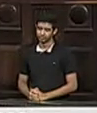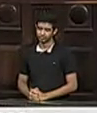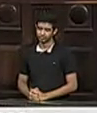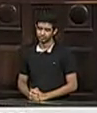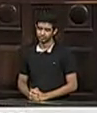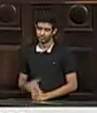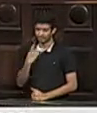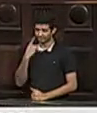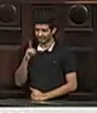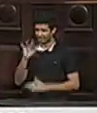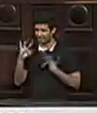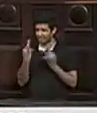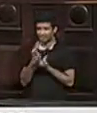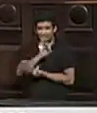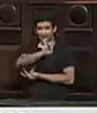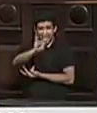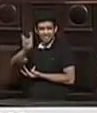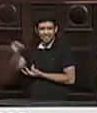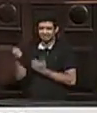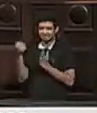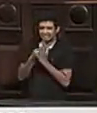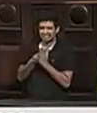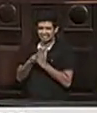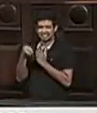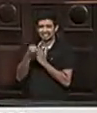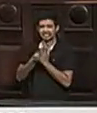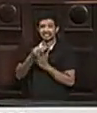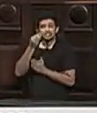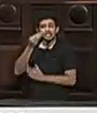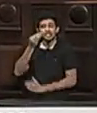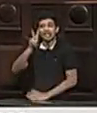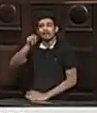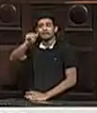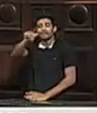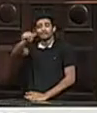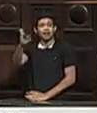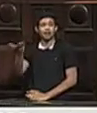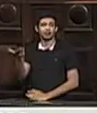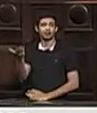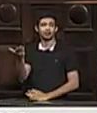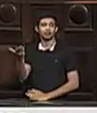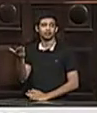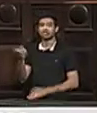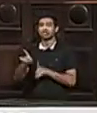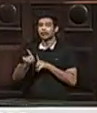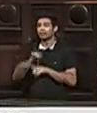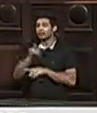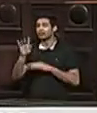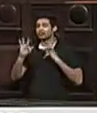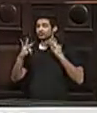Sacrifício das suas famílias em busca de vagas, sacrifício das suas famílias